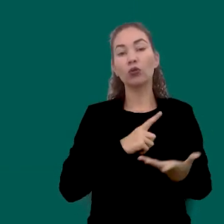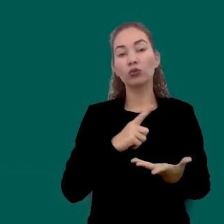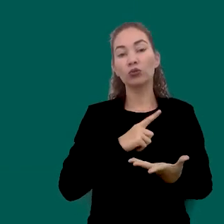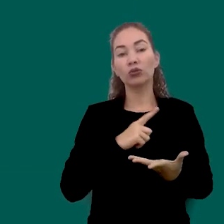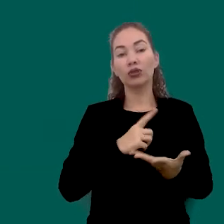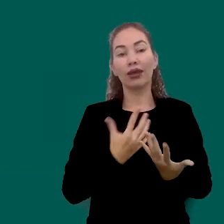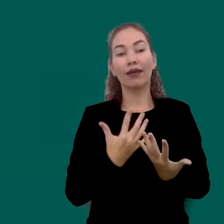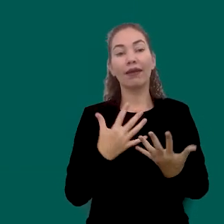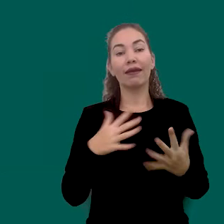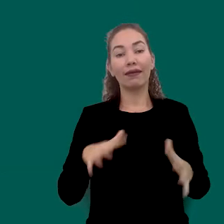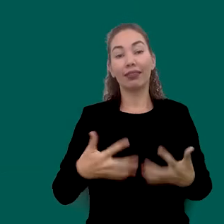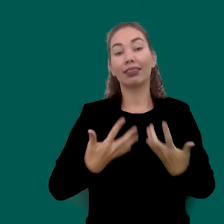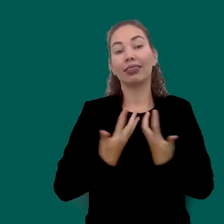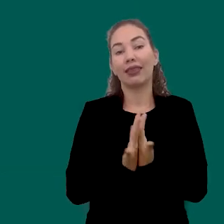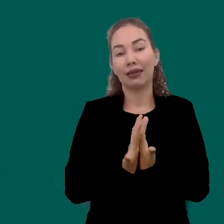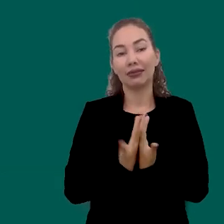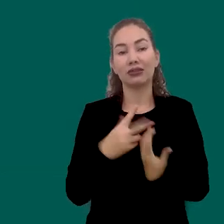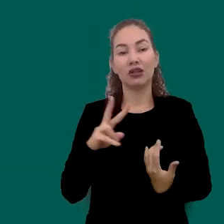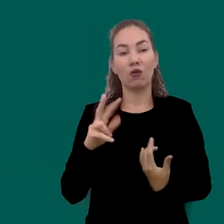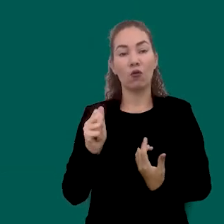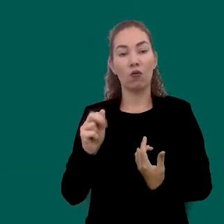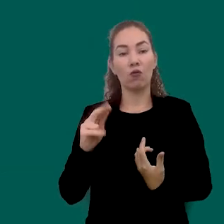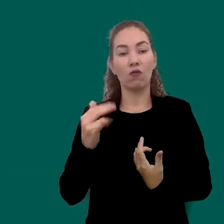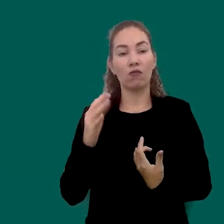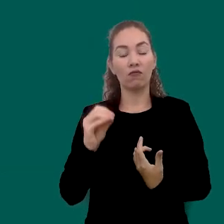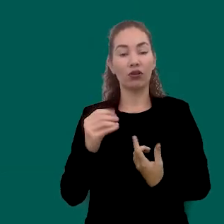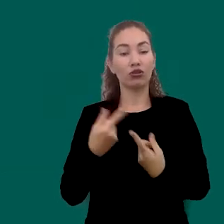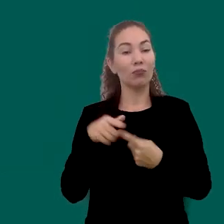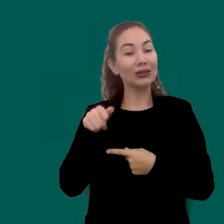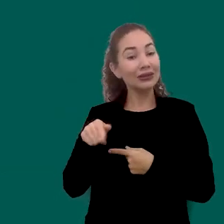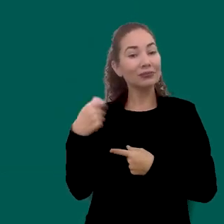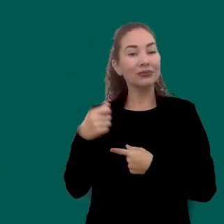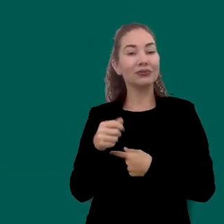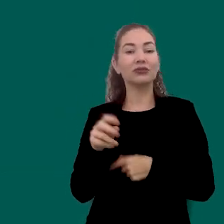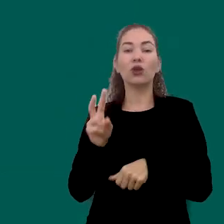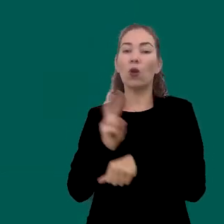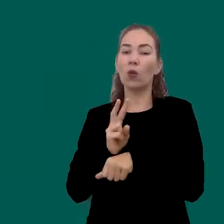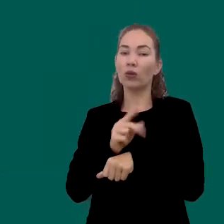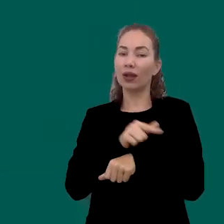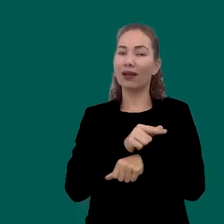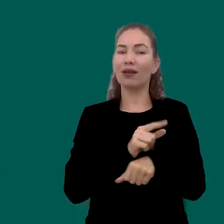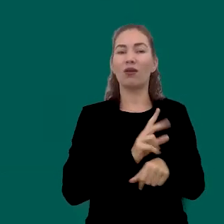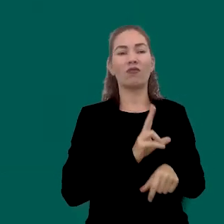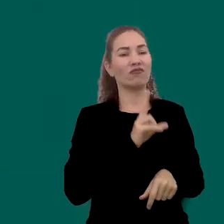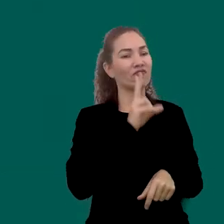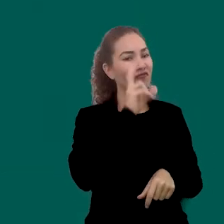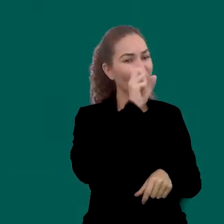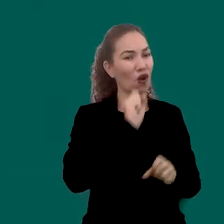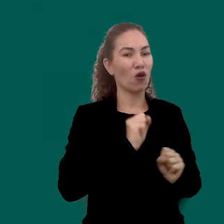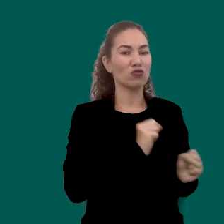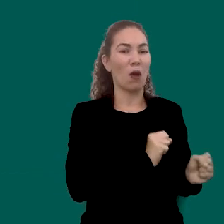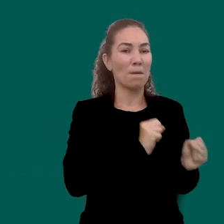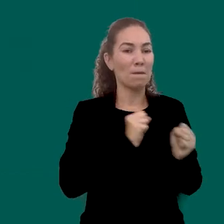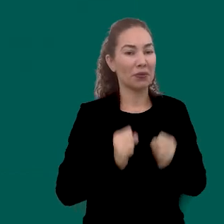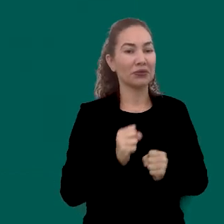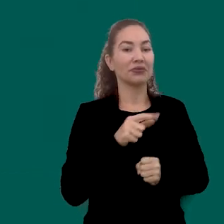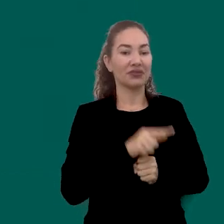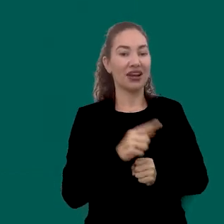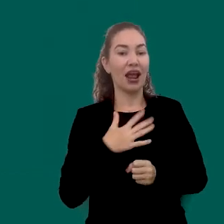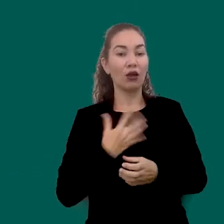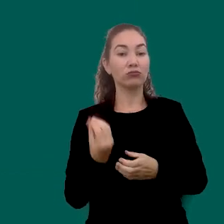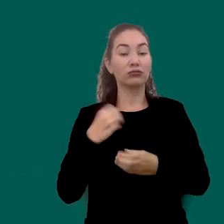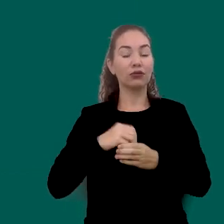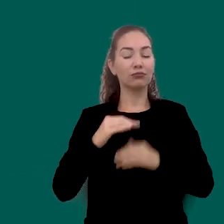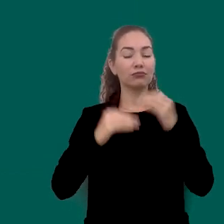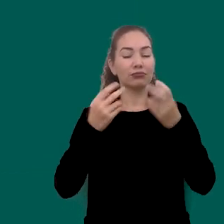uma integração com o varejista. Mas o varejista ele precisa tomar muito cuidado, tá? Porque esses caras são muito fortes e muito poderosos. Eu digo porque eu muitas vezes estou dentro ali do